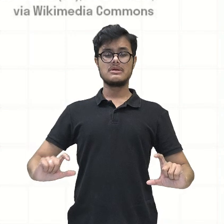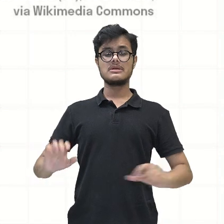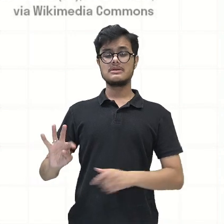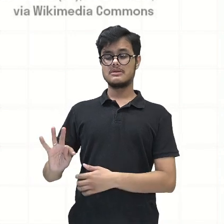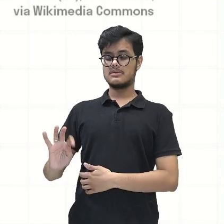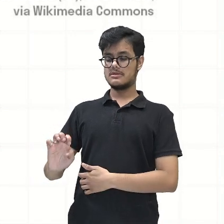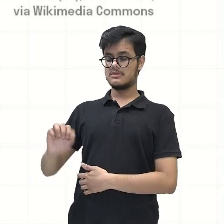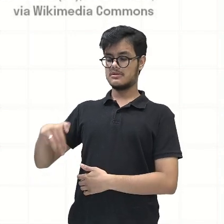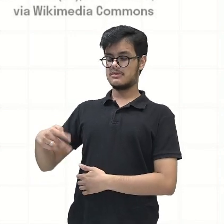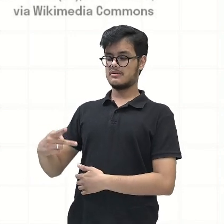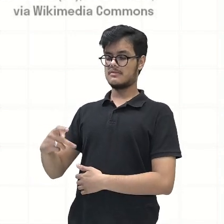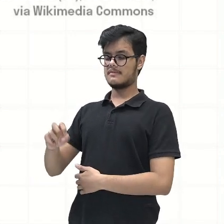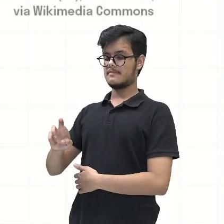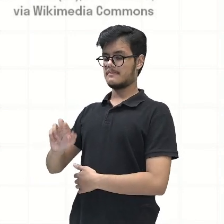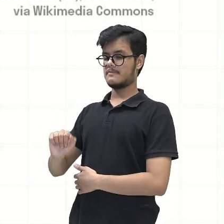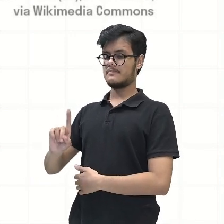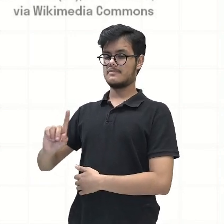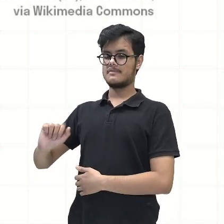zona,